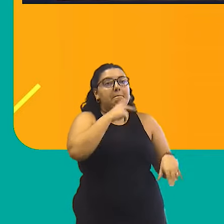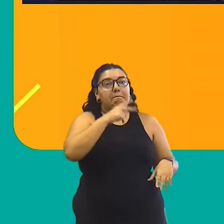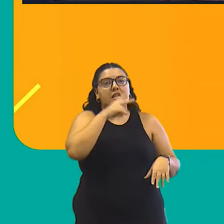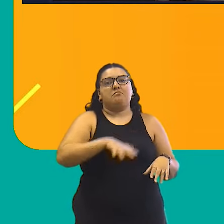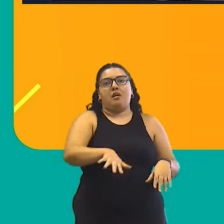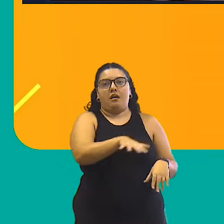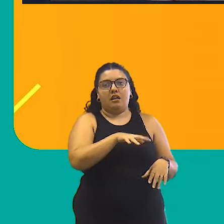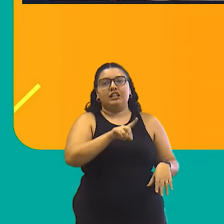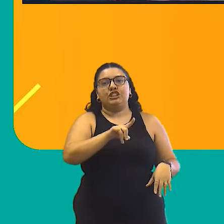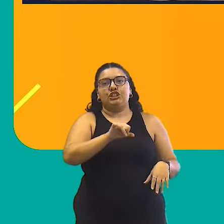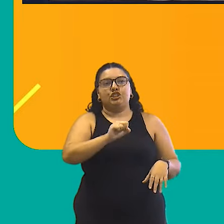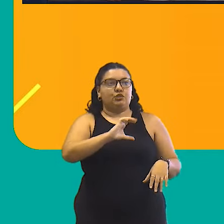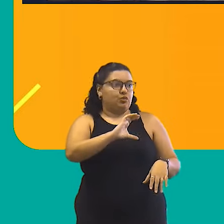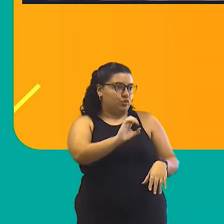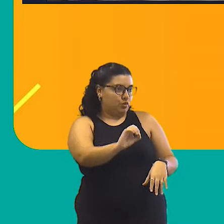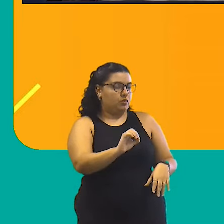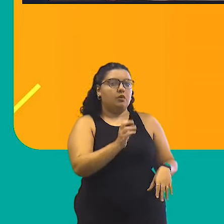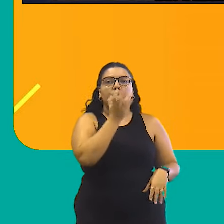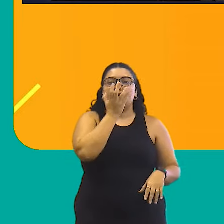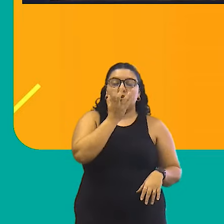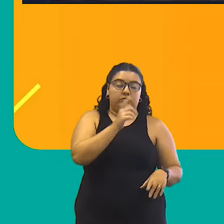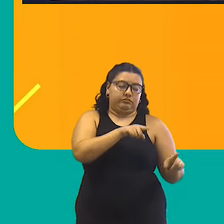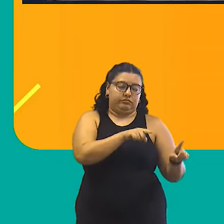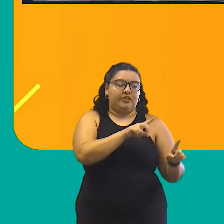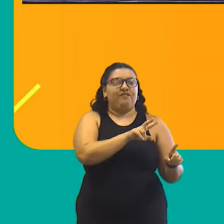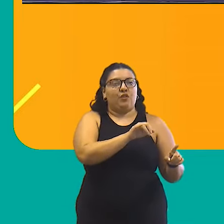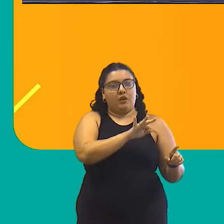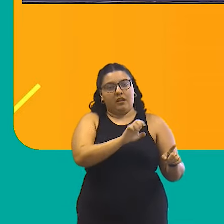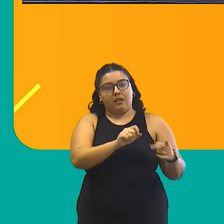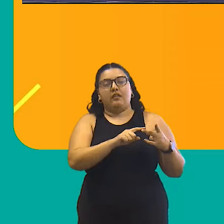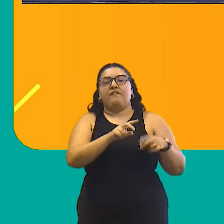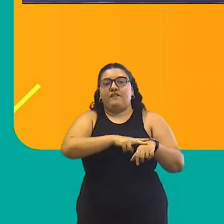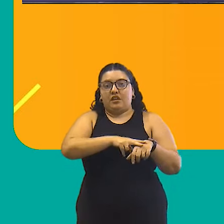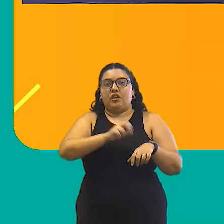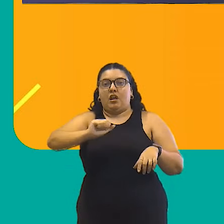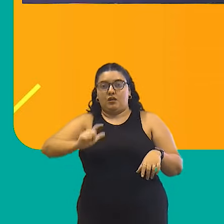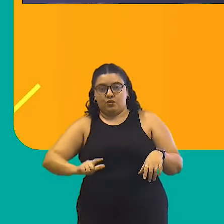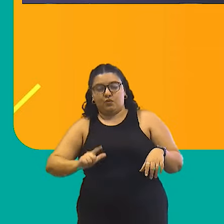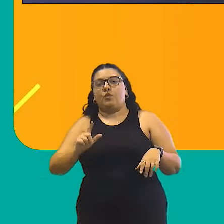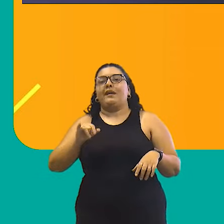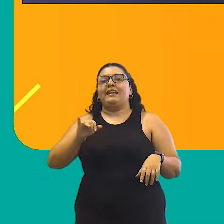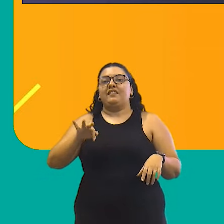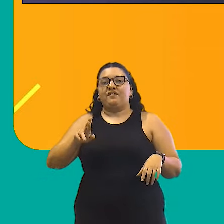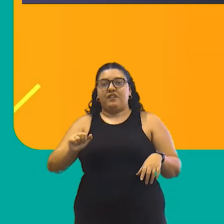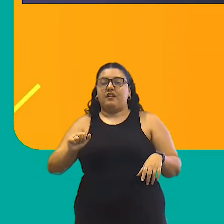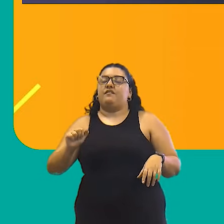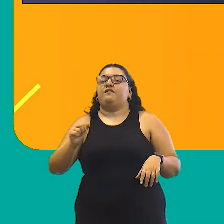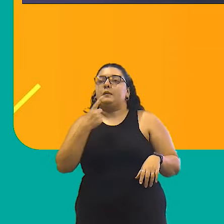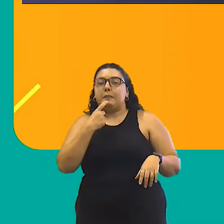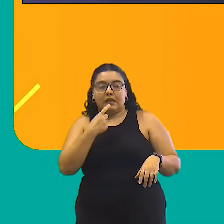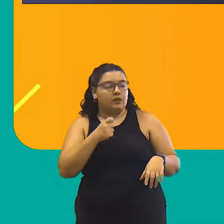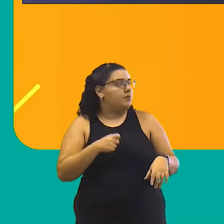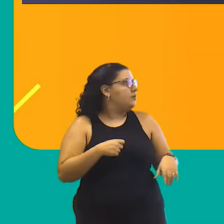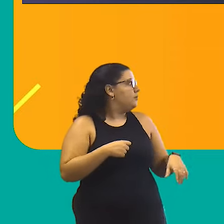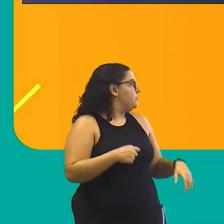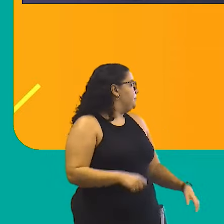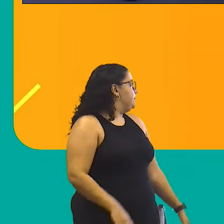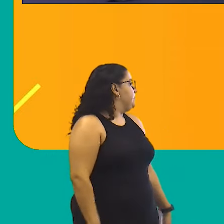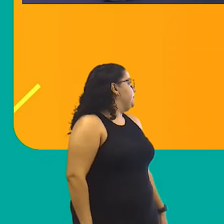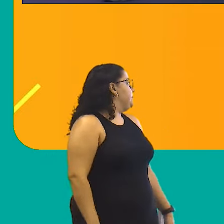área? Violeta, azul, verde, vermelho, infravermelho. Você fala,